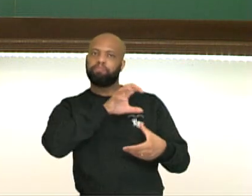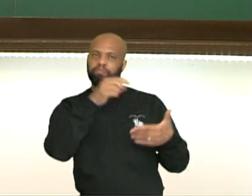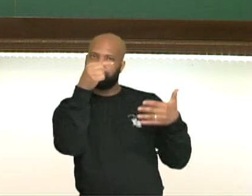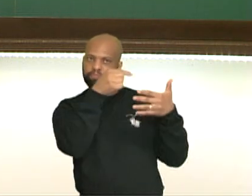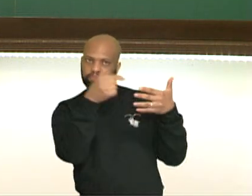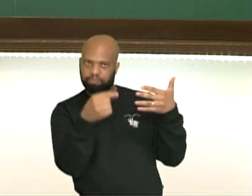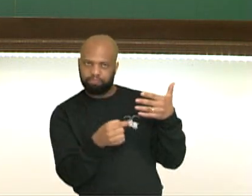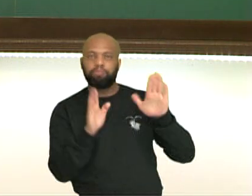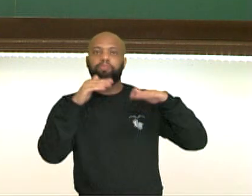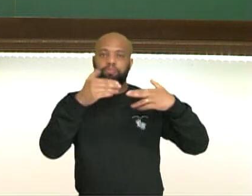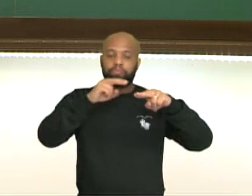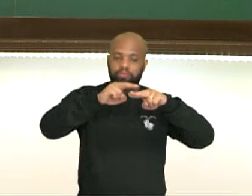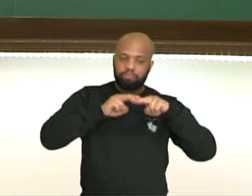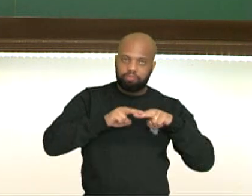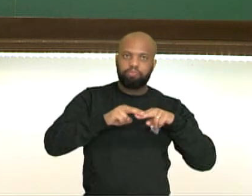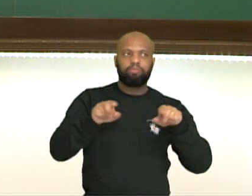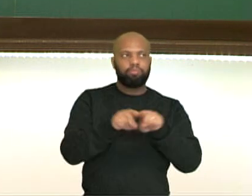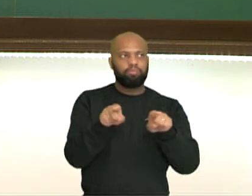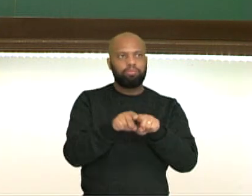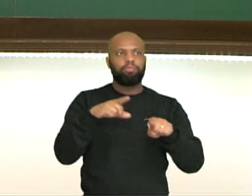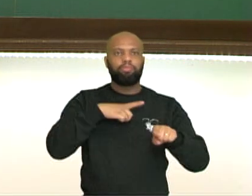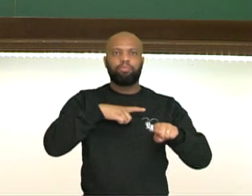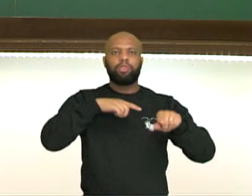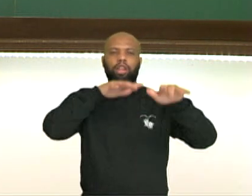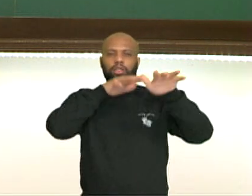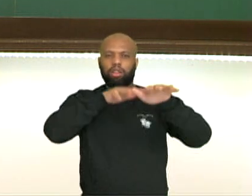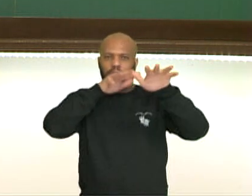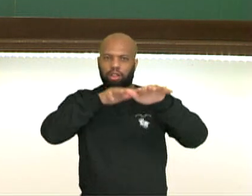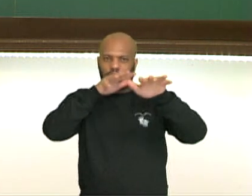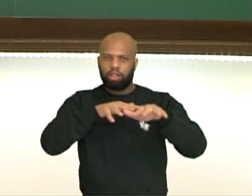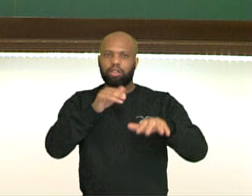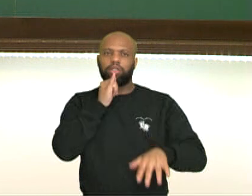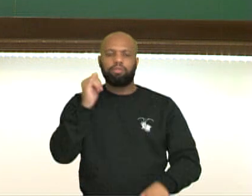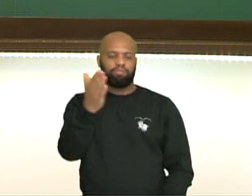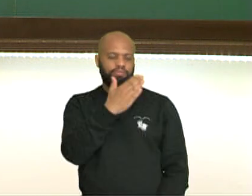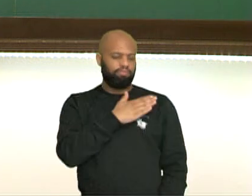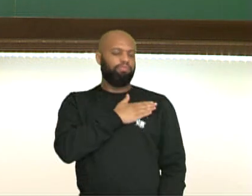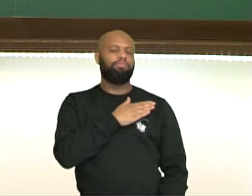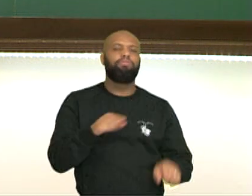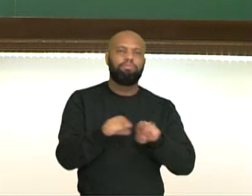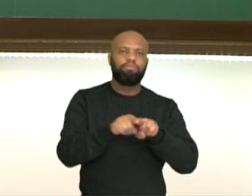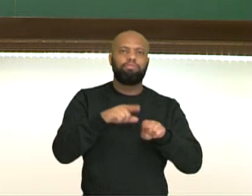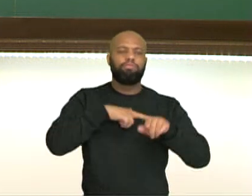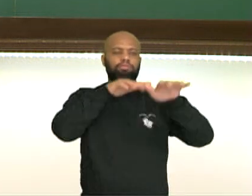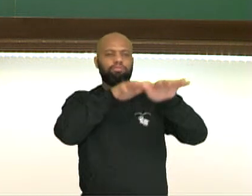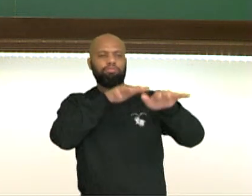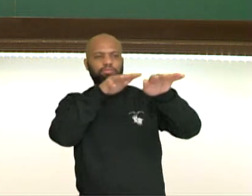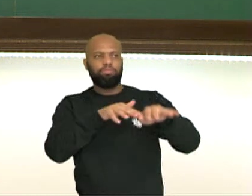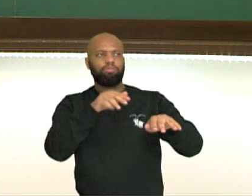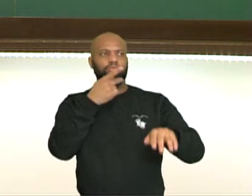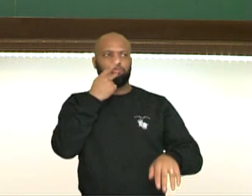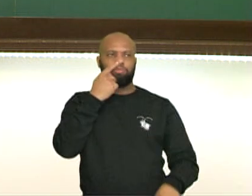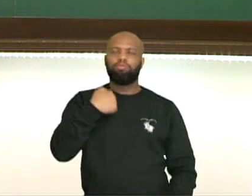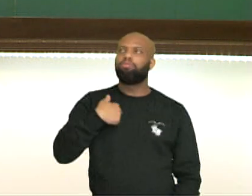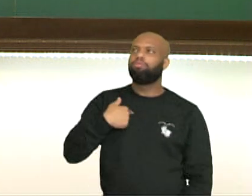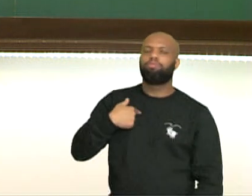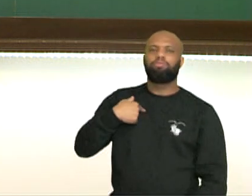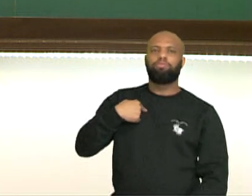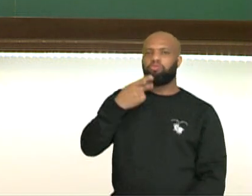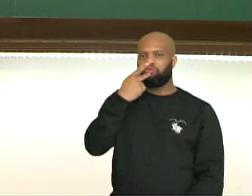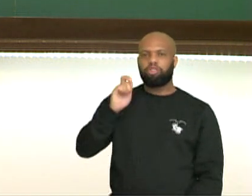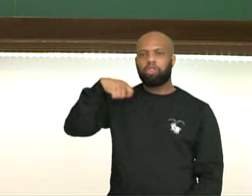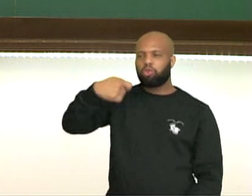Por isso, obviamente, traços de movimentos nacionalistas, movimentos que fizeram as pessoas falarem a respeito de